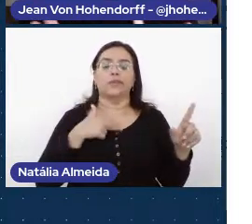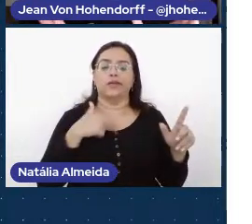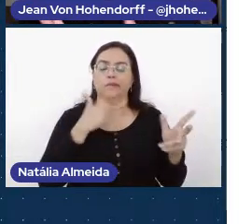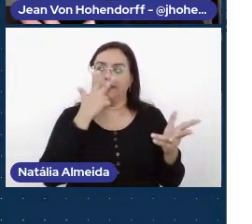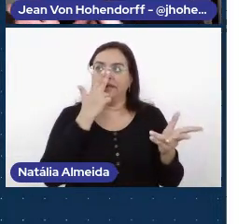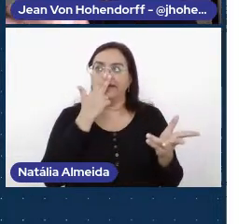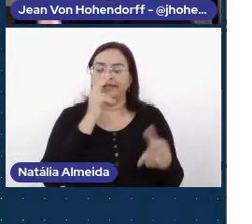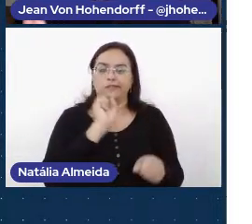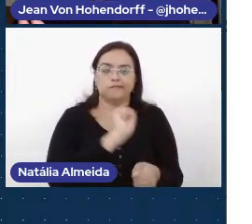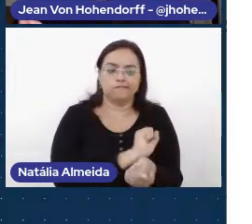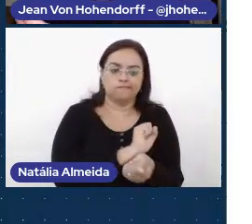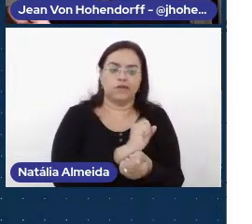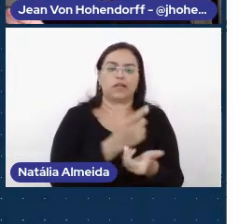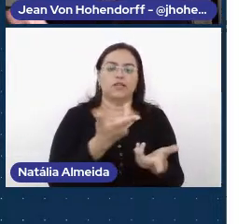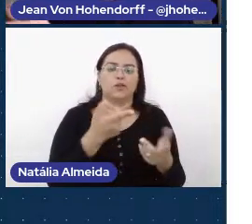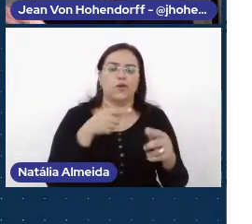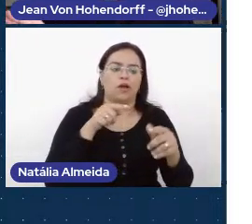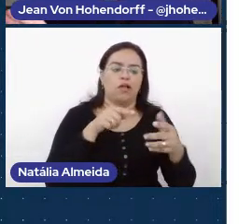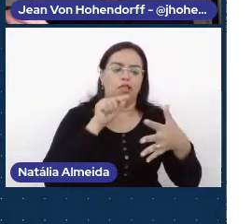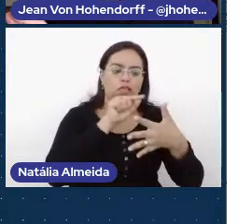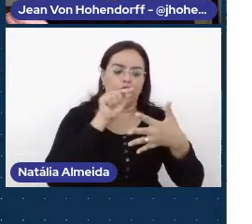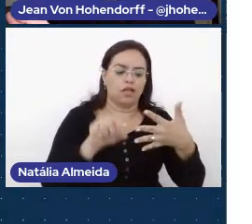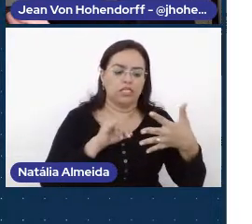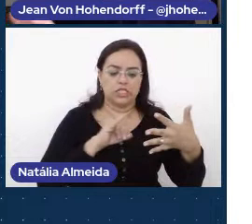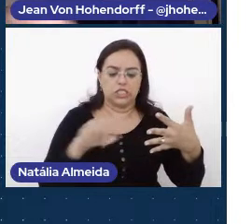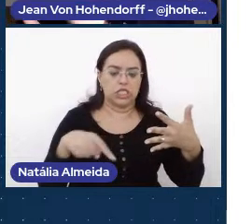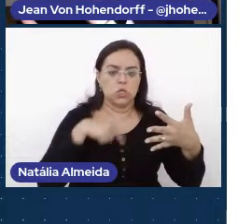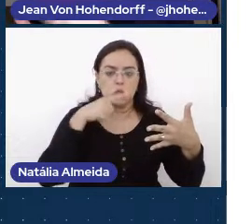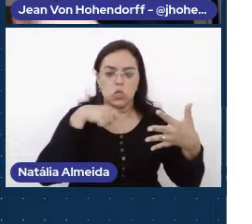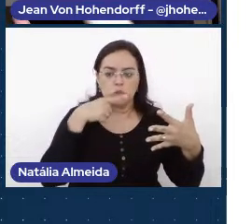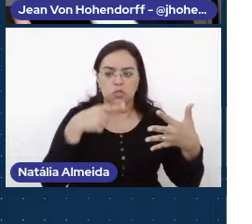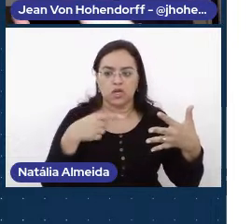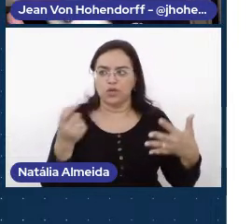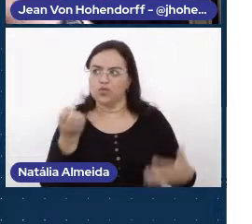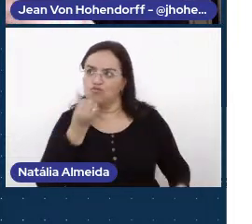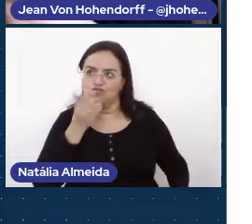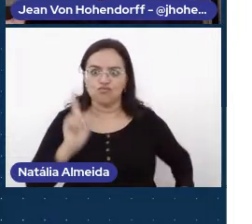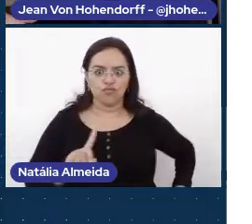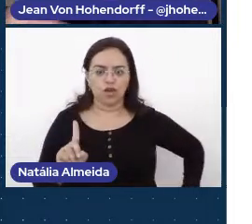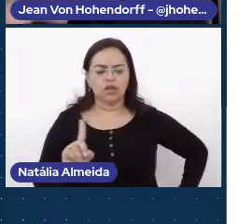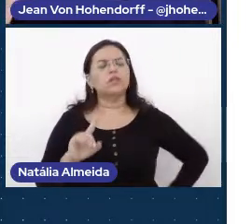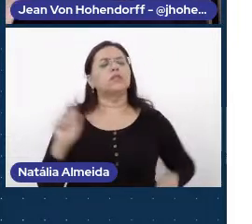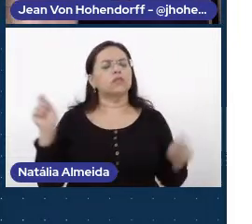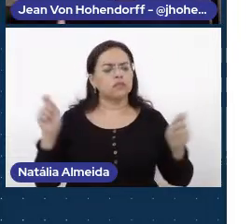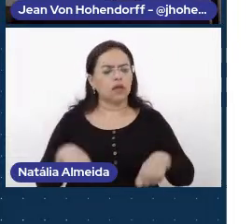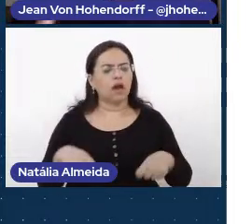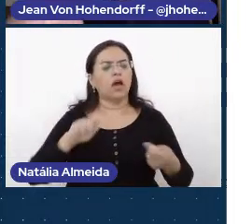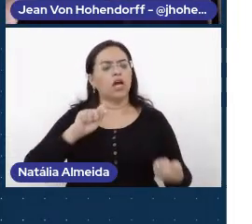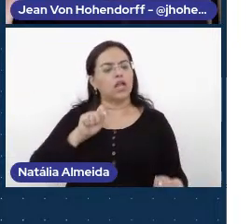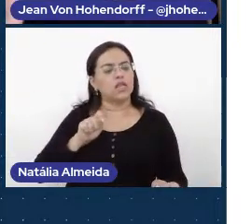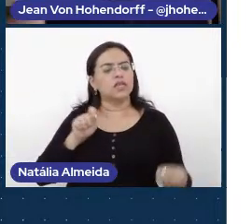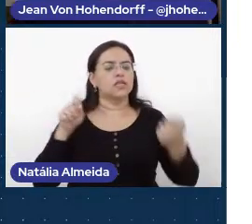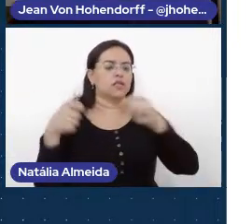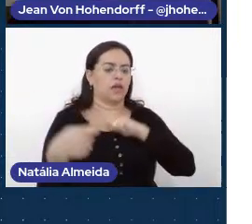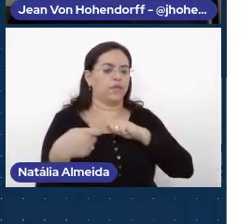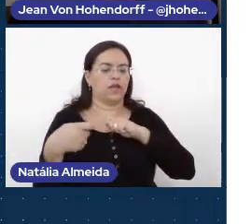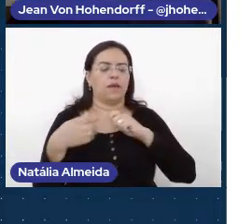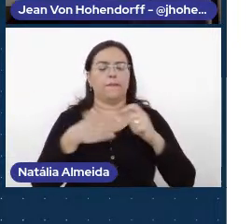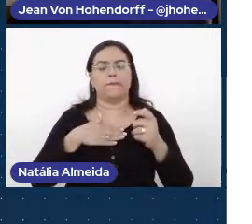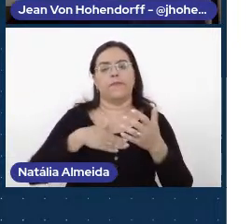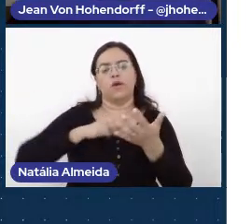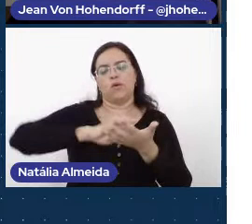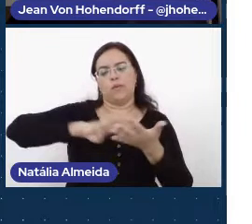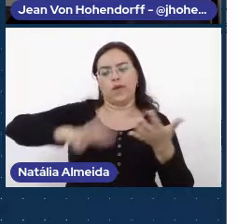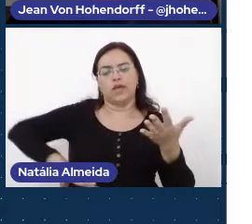atingir todos, a pesquisa não tem validade. Não, tem. Né? A gente precisa, de novo, adaptar o que a gente traz como método, como critério